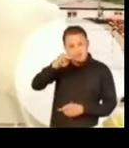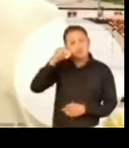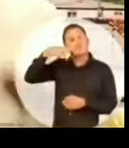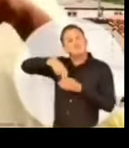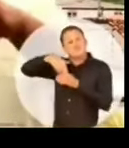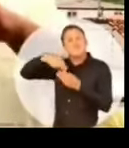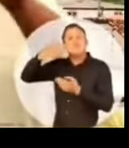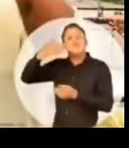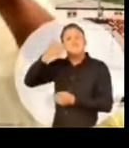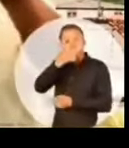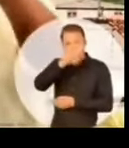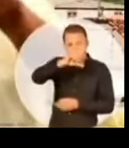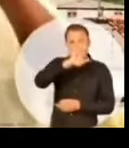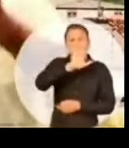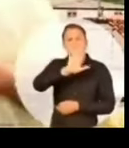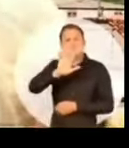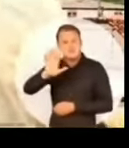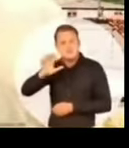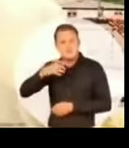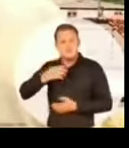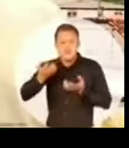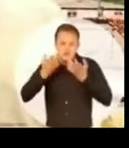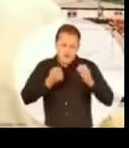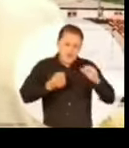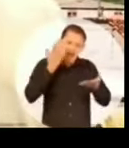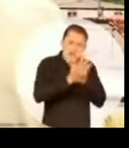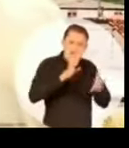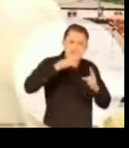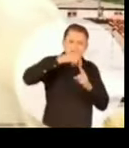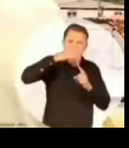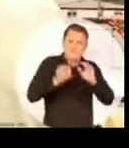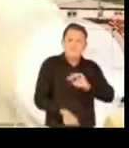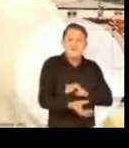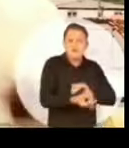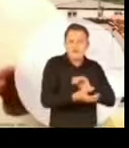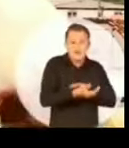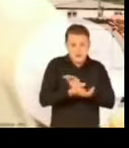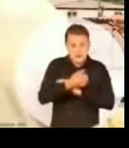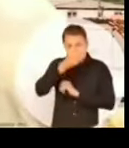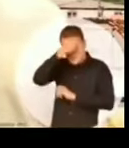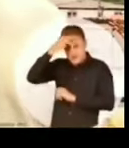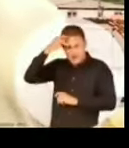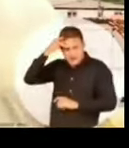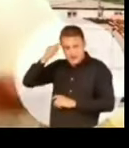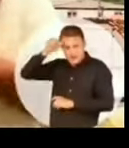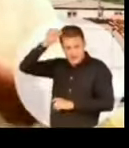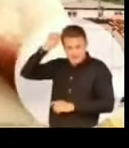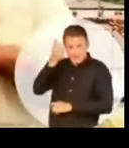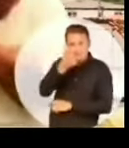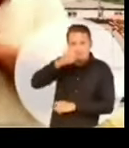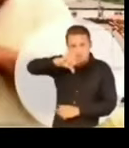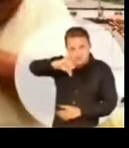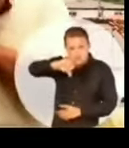de novembro, vote 19555. Eu vou eliminar os ratos lá da Câmara e abrir o prefeito